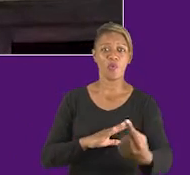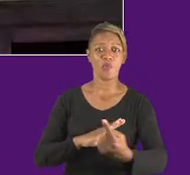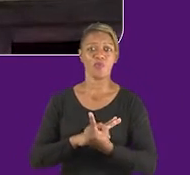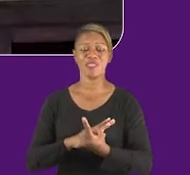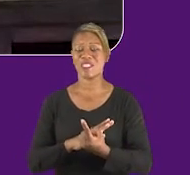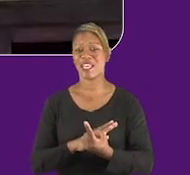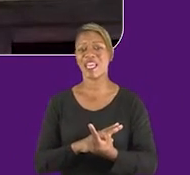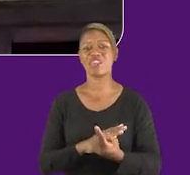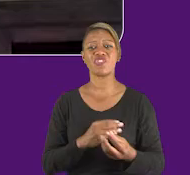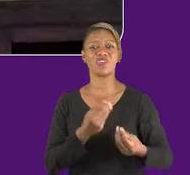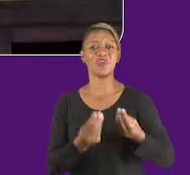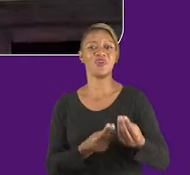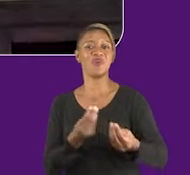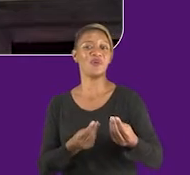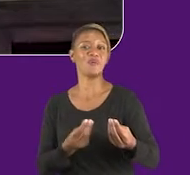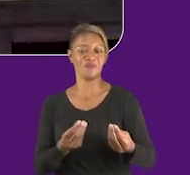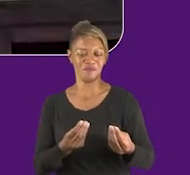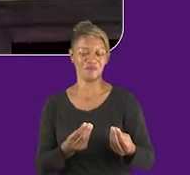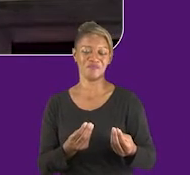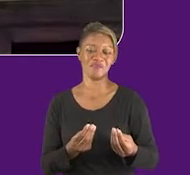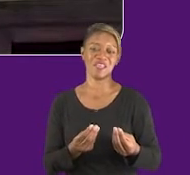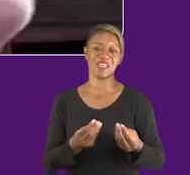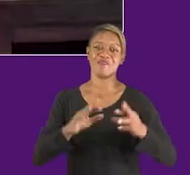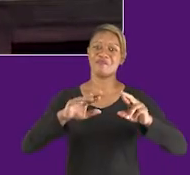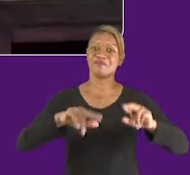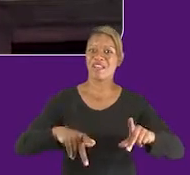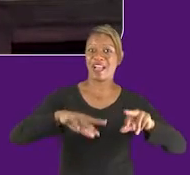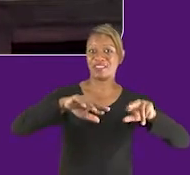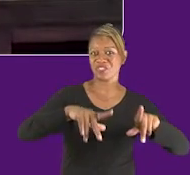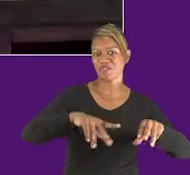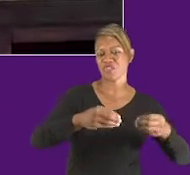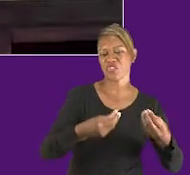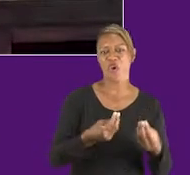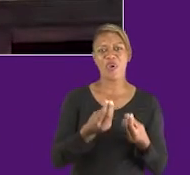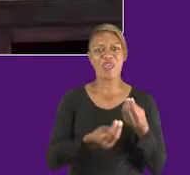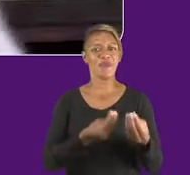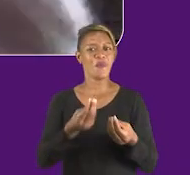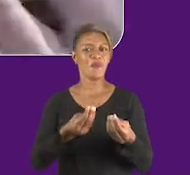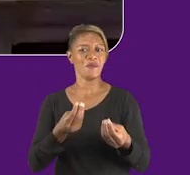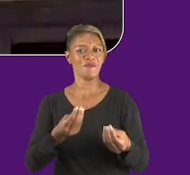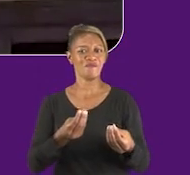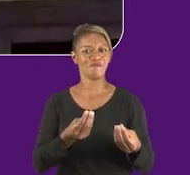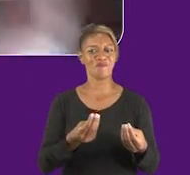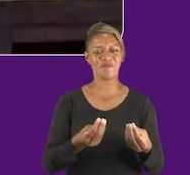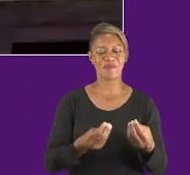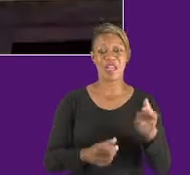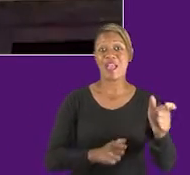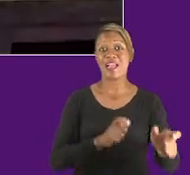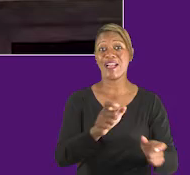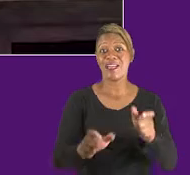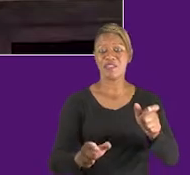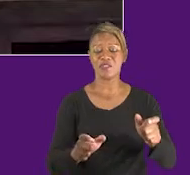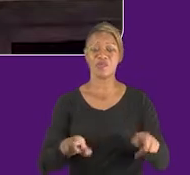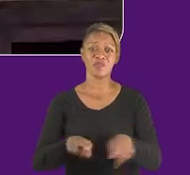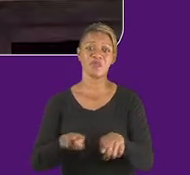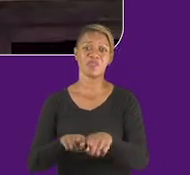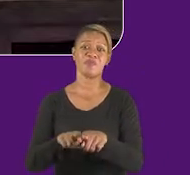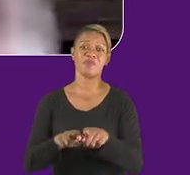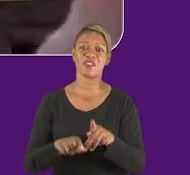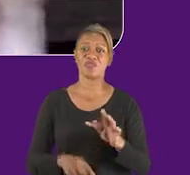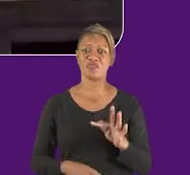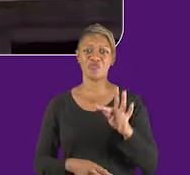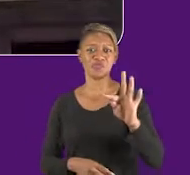de nós né o quanto isso está impactando nas nossas vidas o quanto isso está impactando na vida dos outros né sobretudo